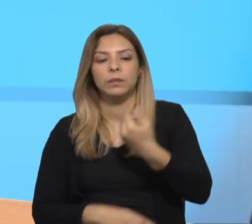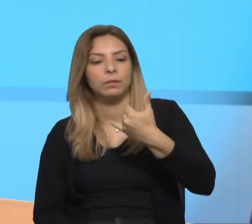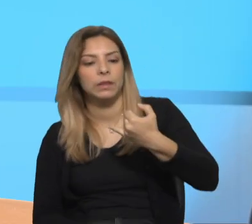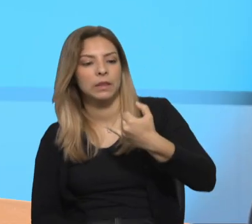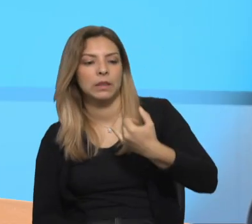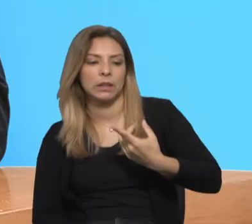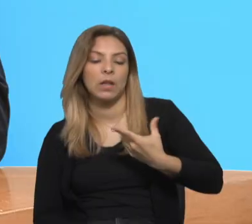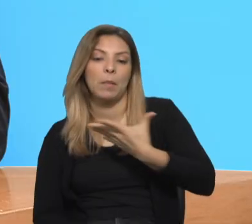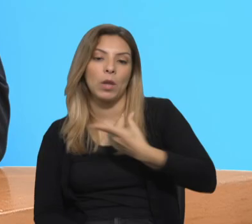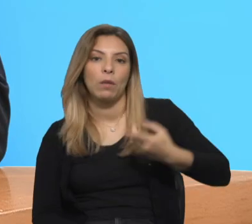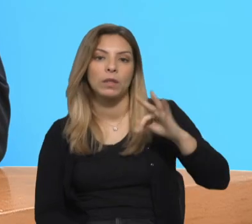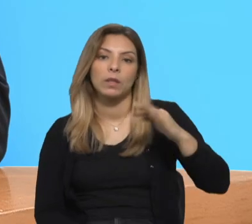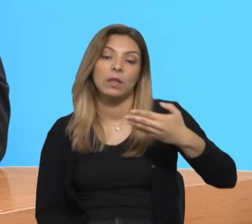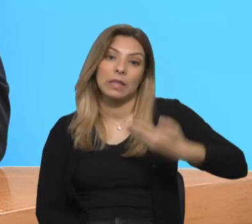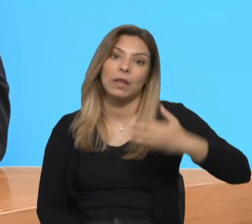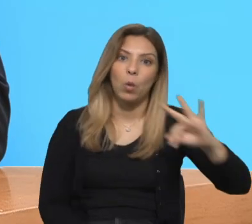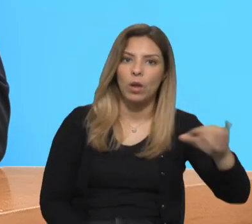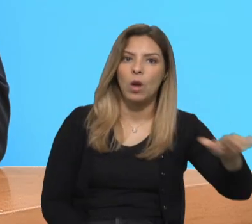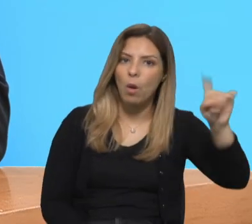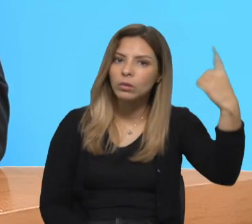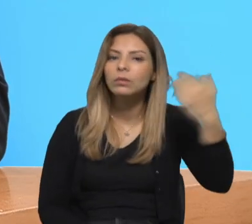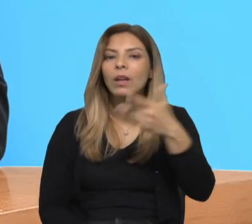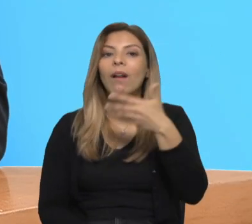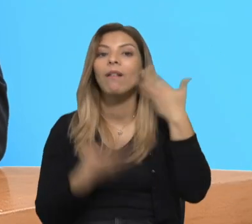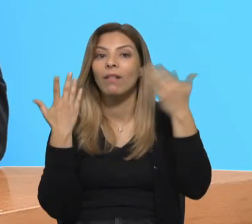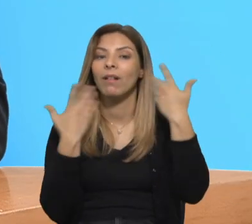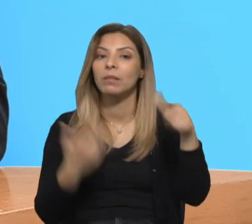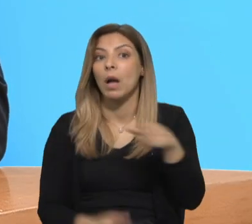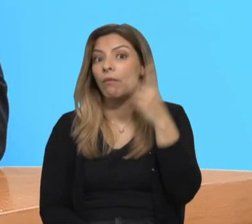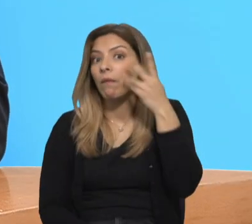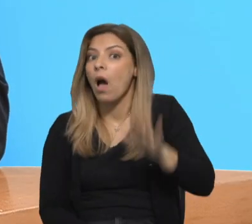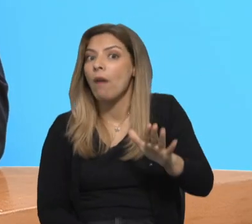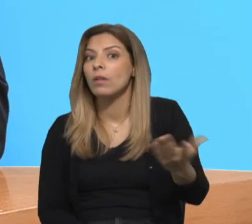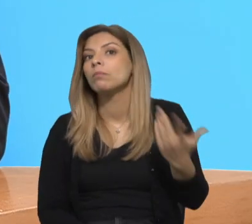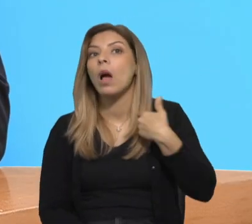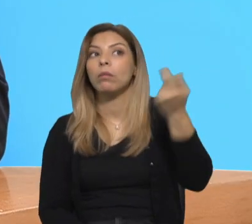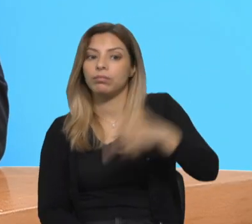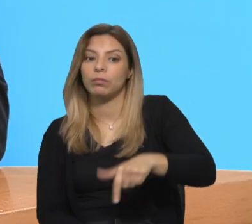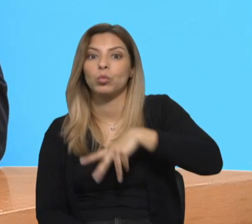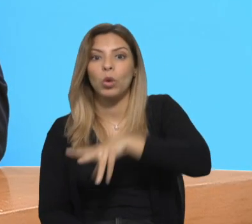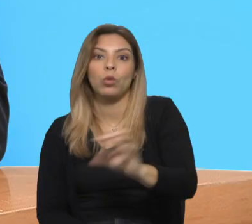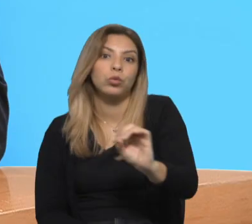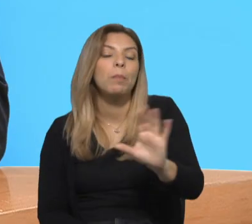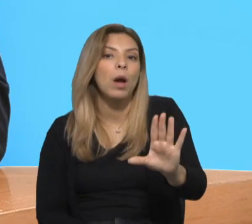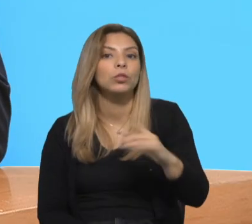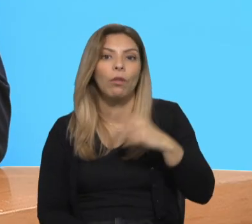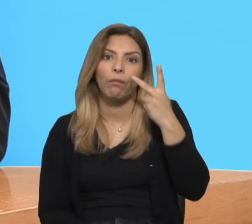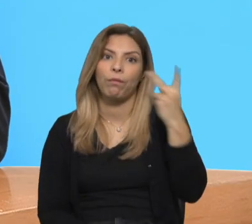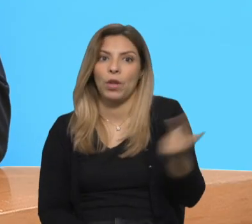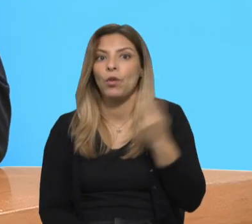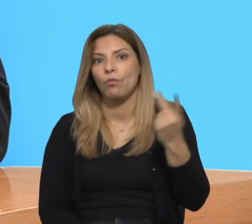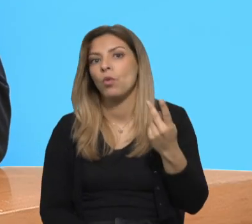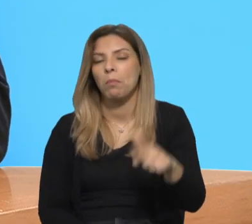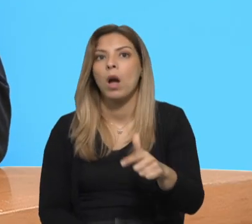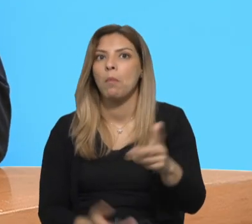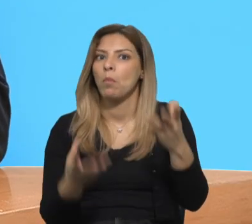1974. Não tenho dúvidas nenhumas. Ele já era vivo nessa altura, não estava cá em Portugal, sim, mas foi uma alegria